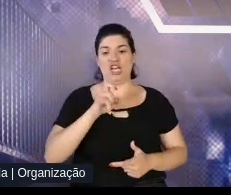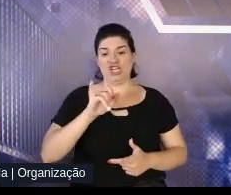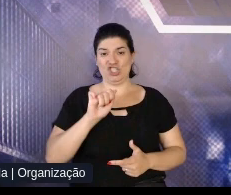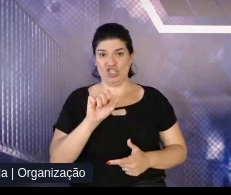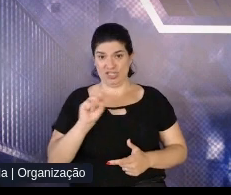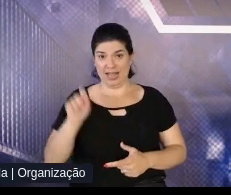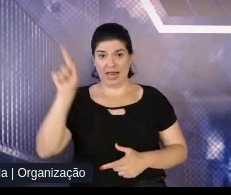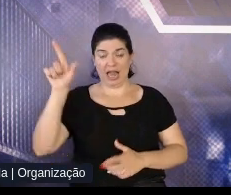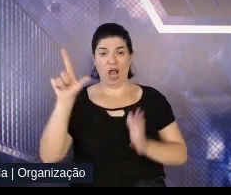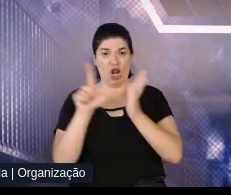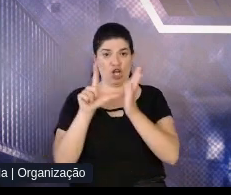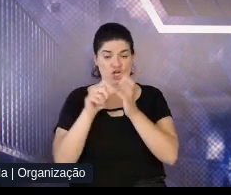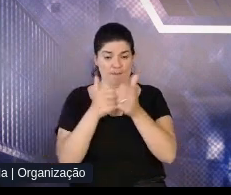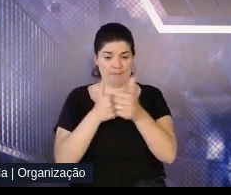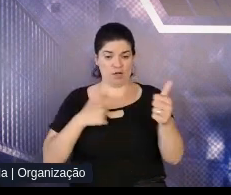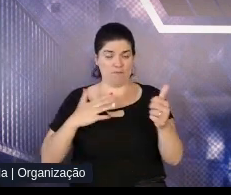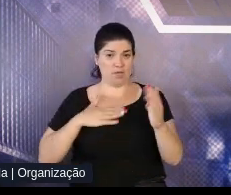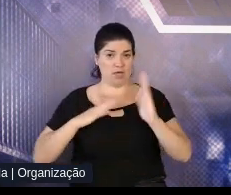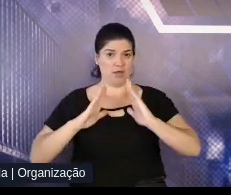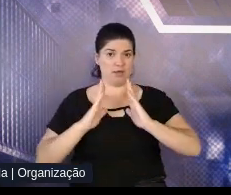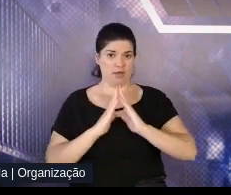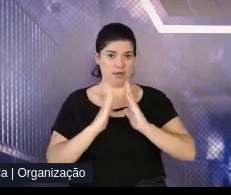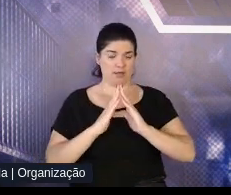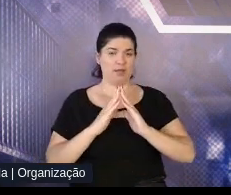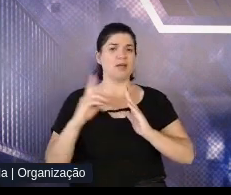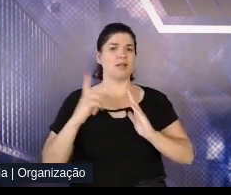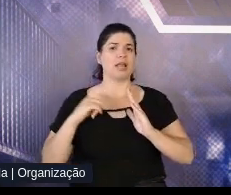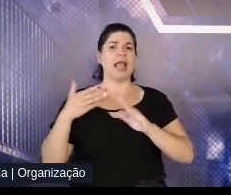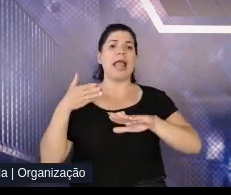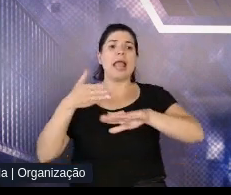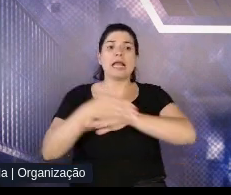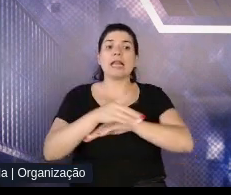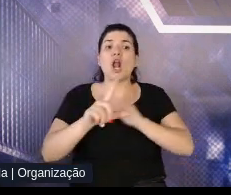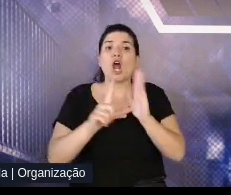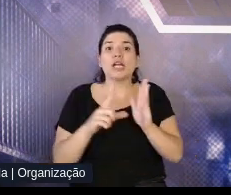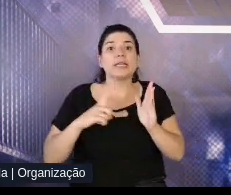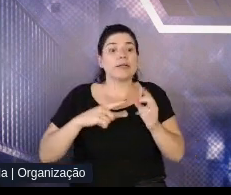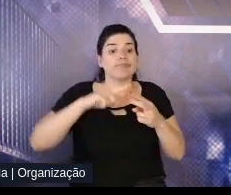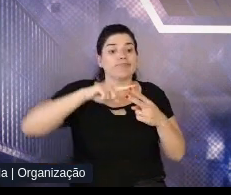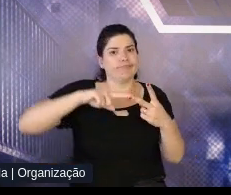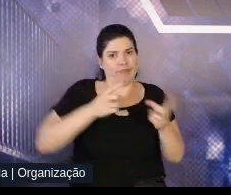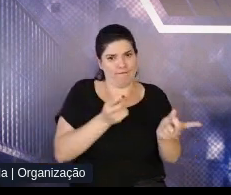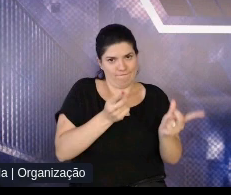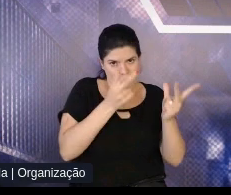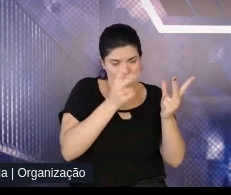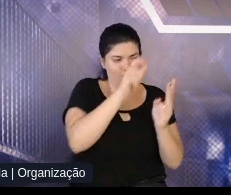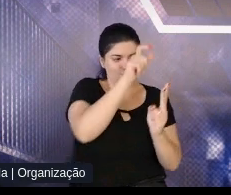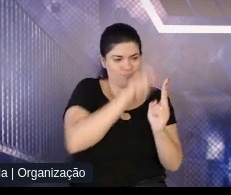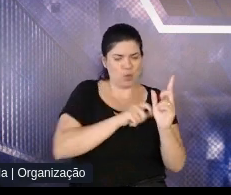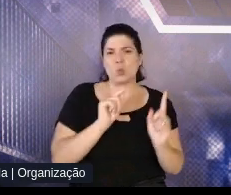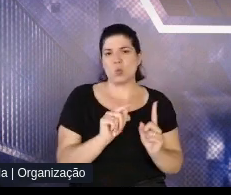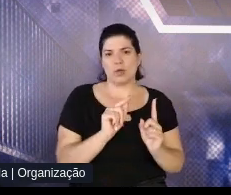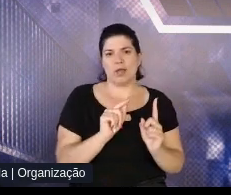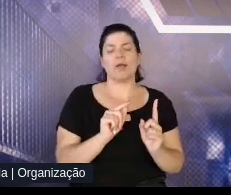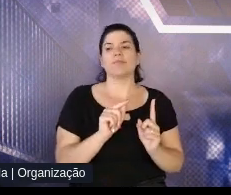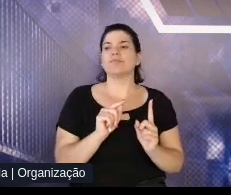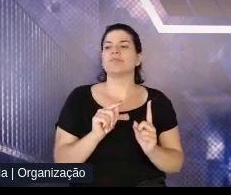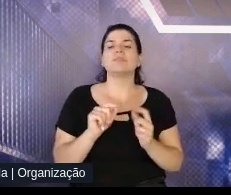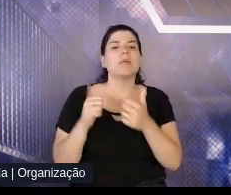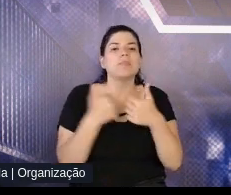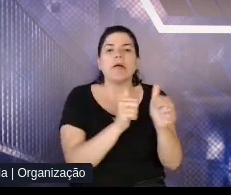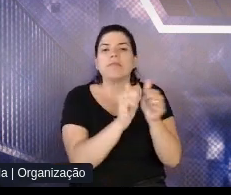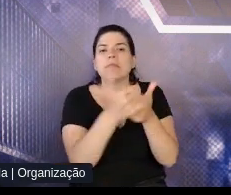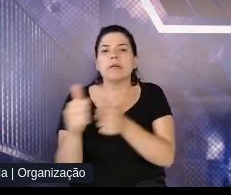nas lojas perto da minha casa, a gente, quando entra na loja, tem 2 tipos de vendedor. Ou é aquele vendedor que ele cola em você e fica toda